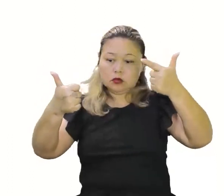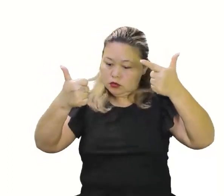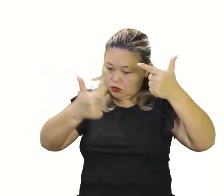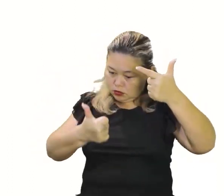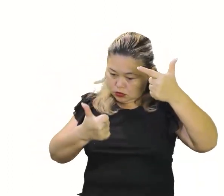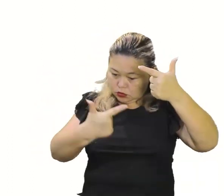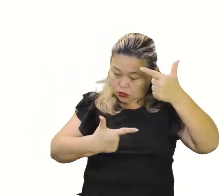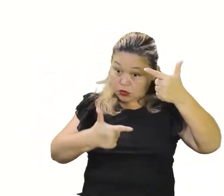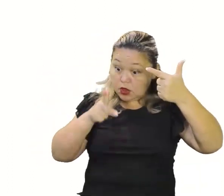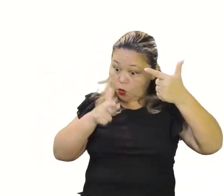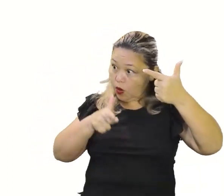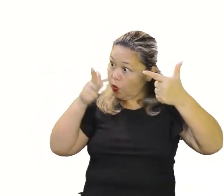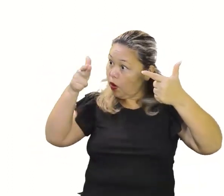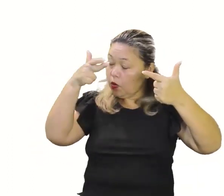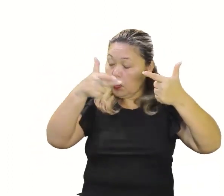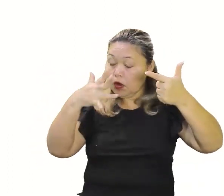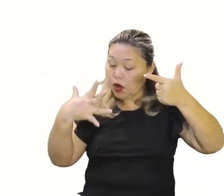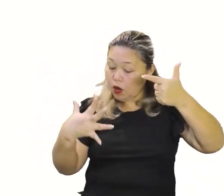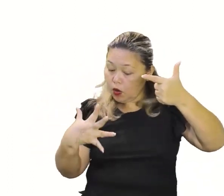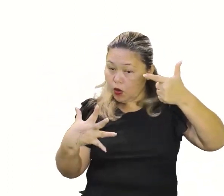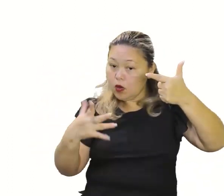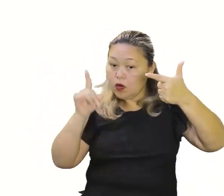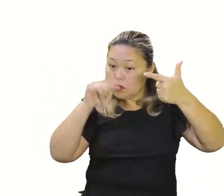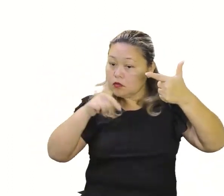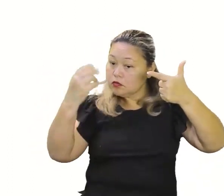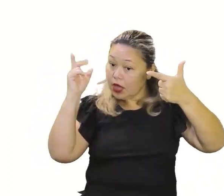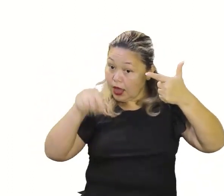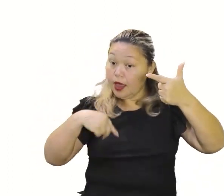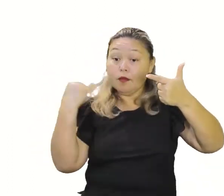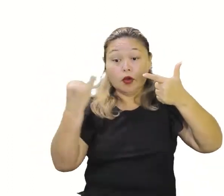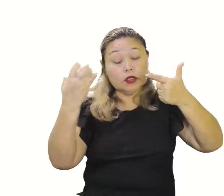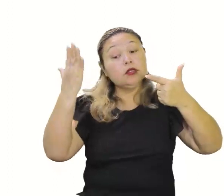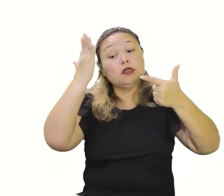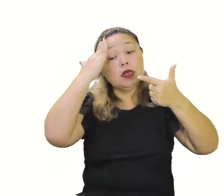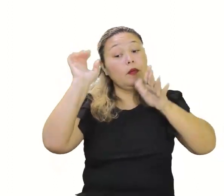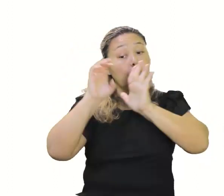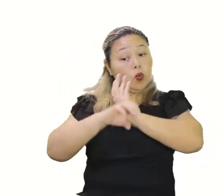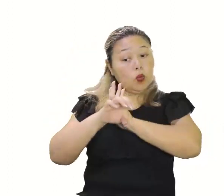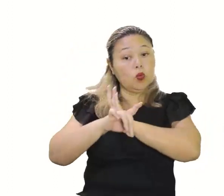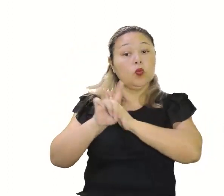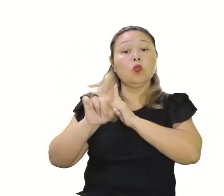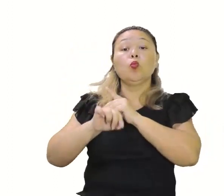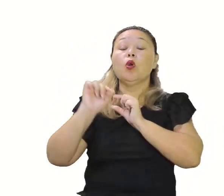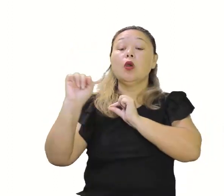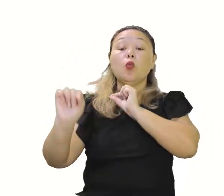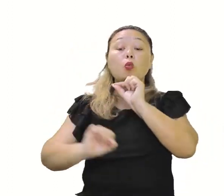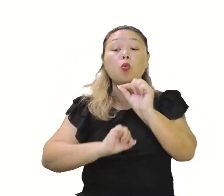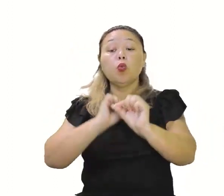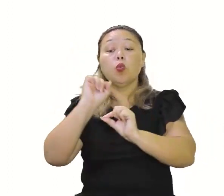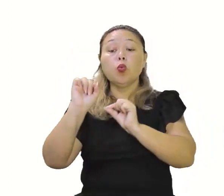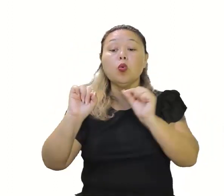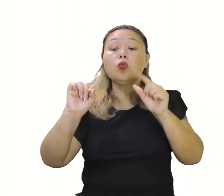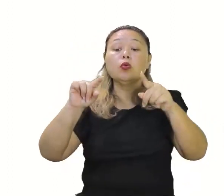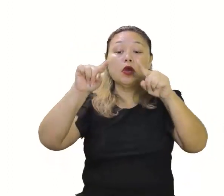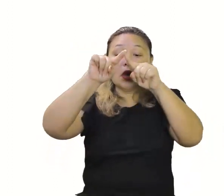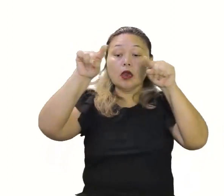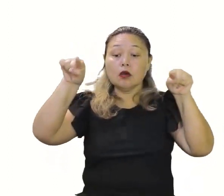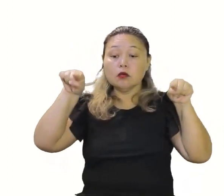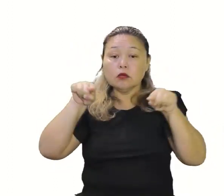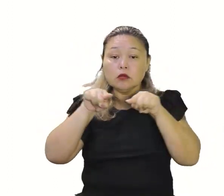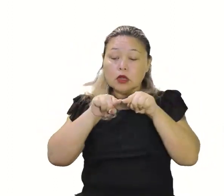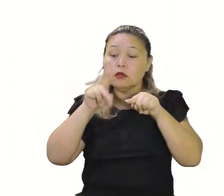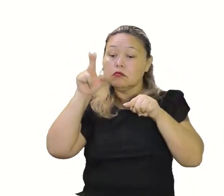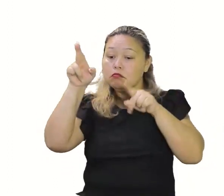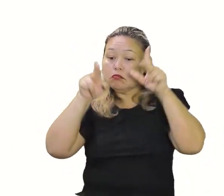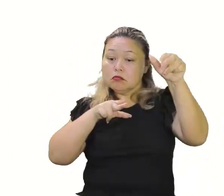lados iguais, por isso que é importante saber os conceitos, né? Isso. Se você souber o que é um triângulo equilátero, ficou muito fácil,